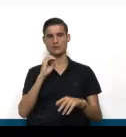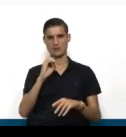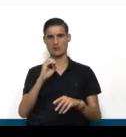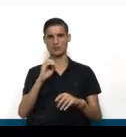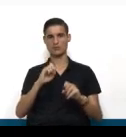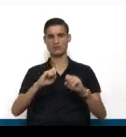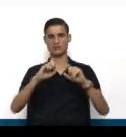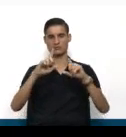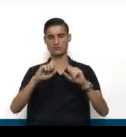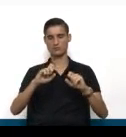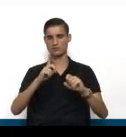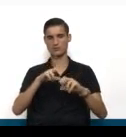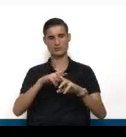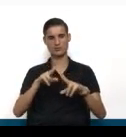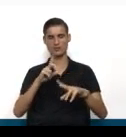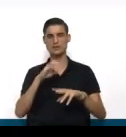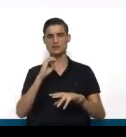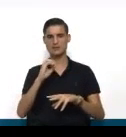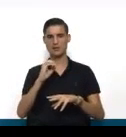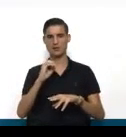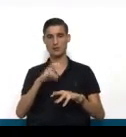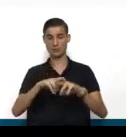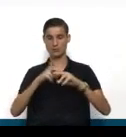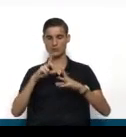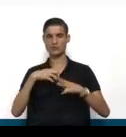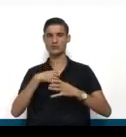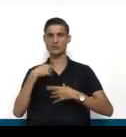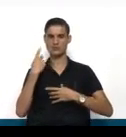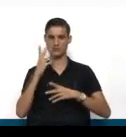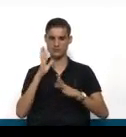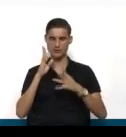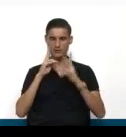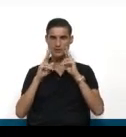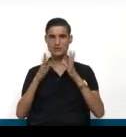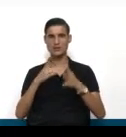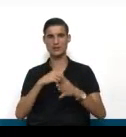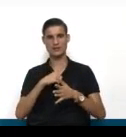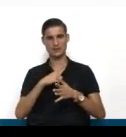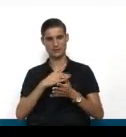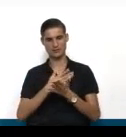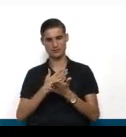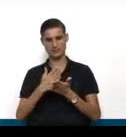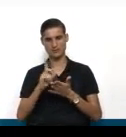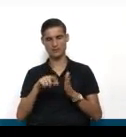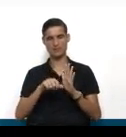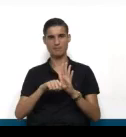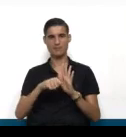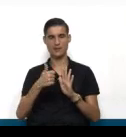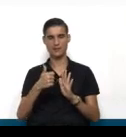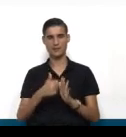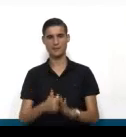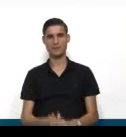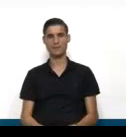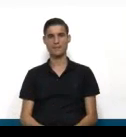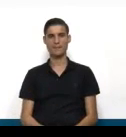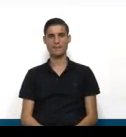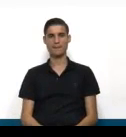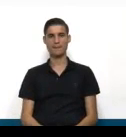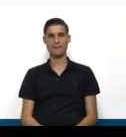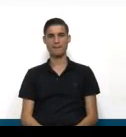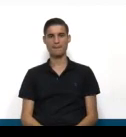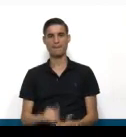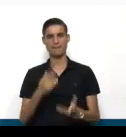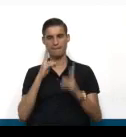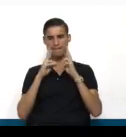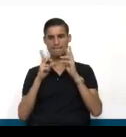t maior que 0. Então, considerei a primeira condição que nós temos aqui, tá? Então, essa é a primeira condição, quando eu estou